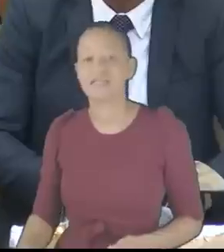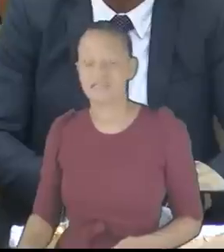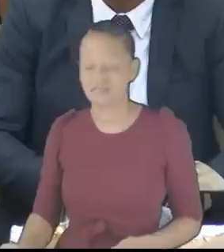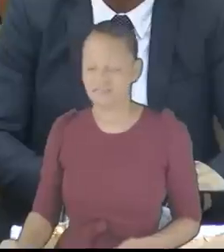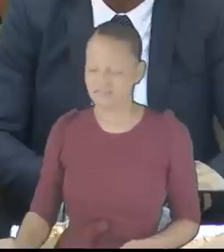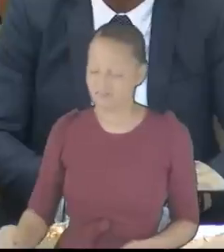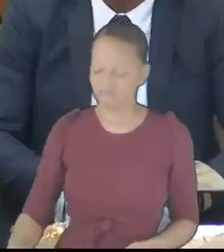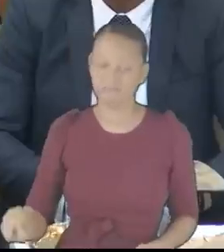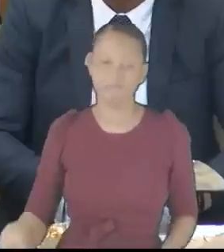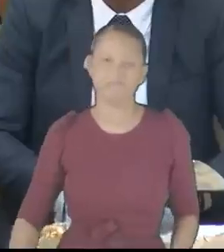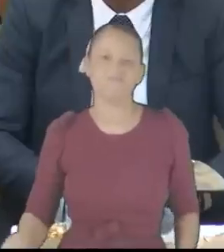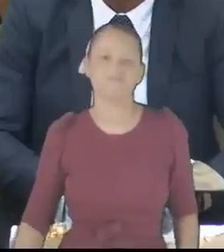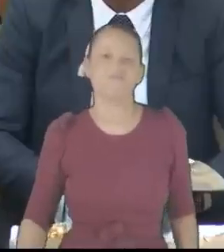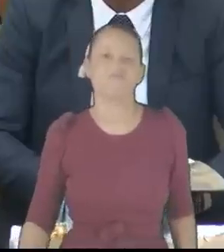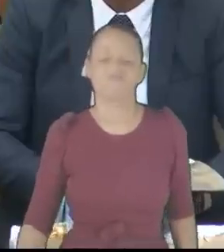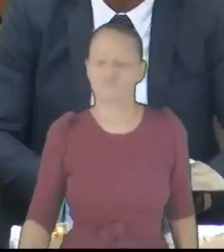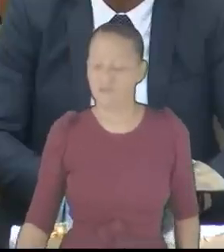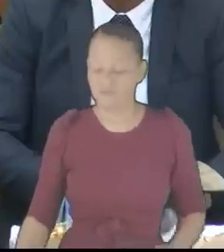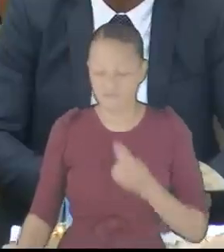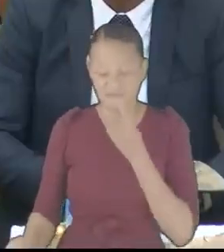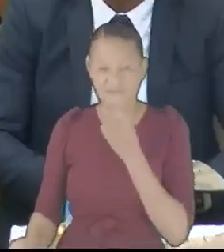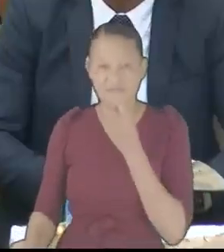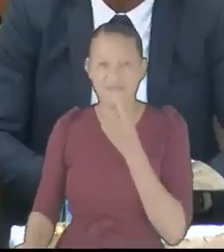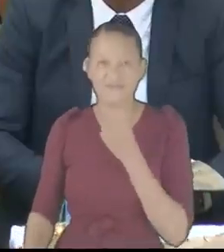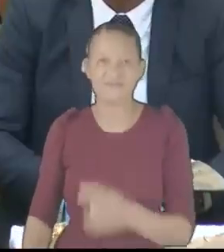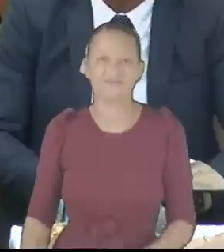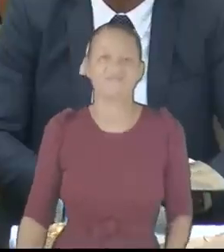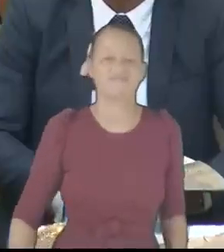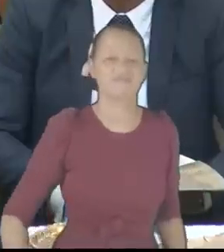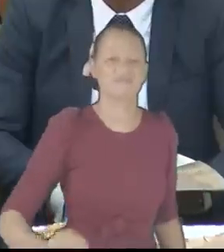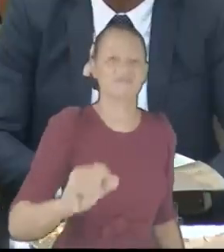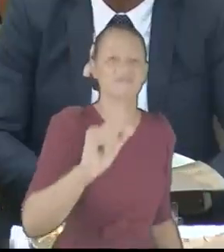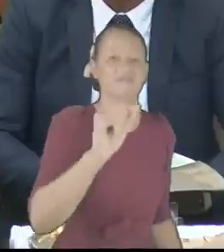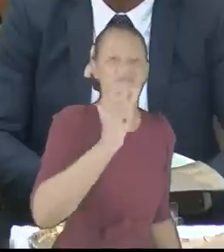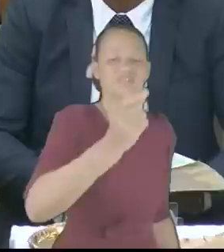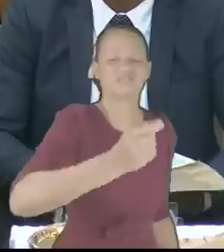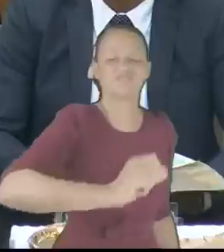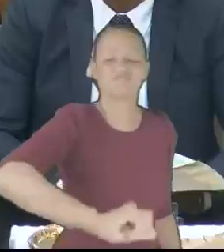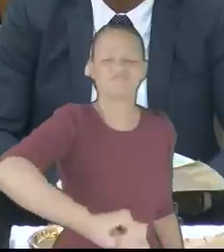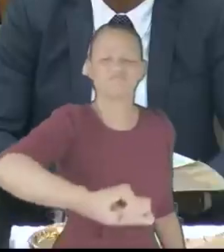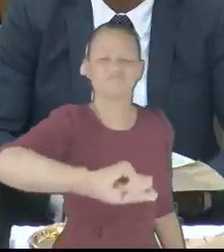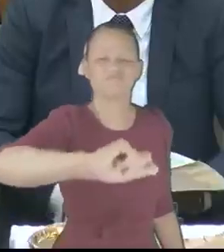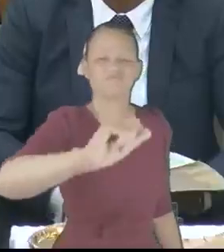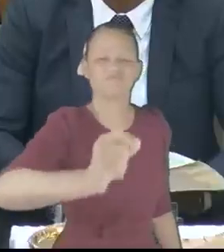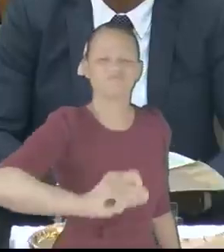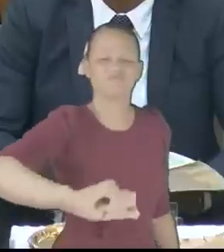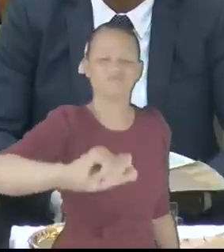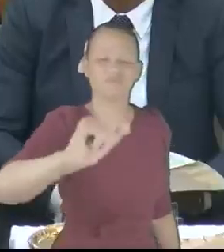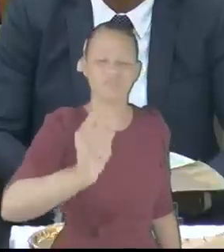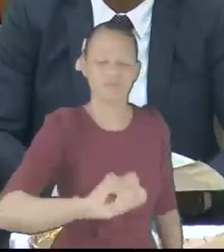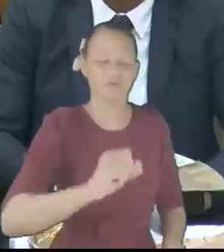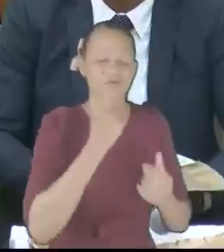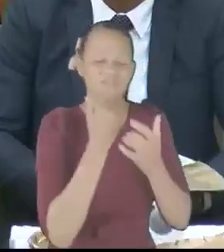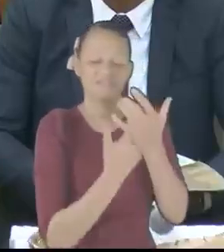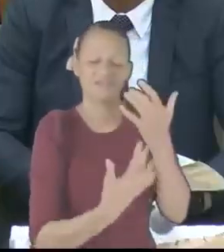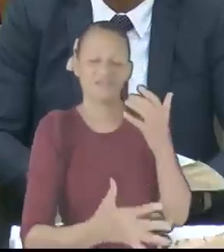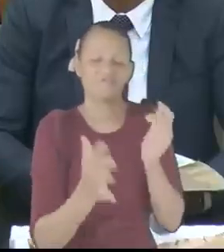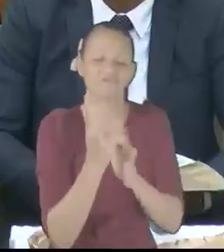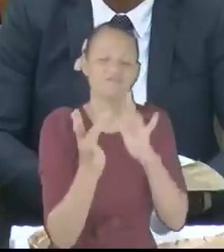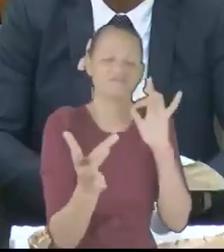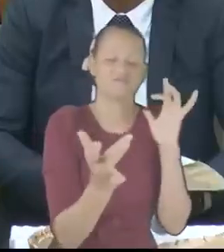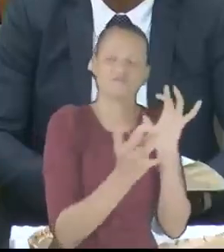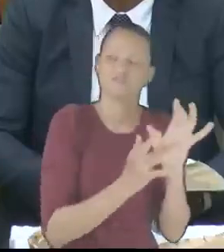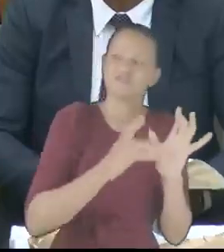pegou a pena, meteu no tinteiro vermelho e escreveu em cima do pergaminho: o sangue de Jesus Cristo,